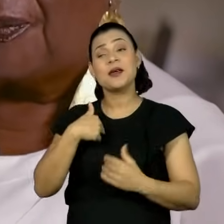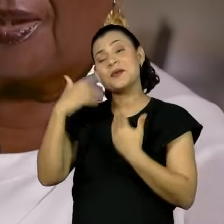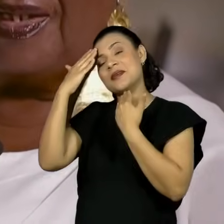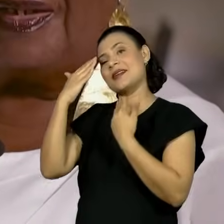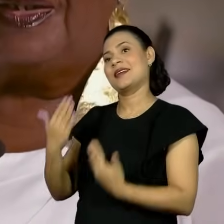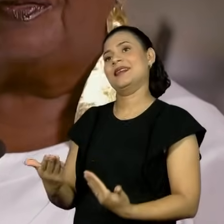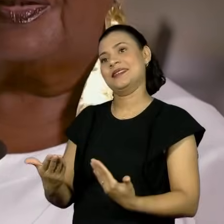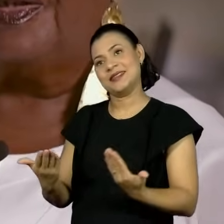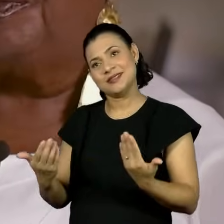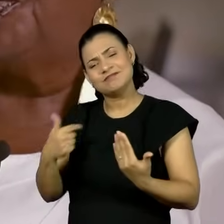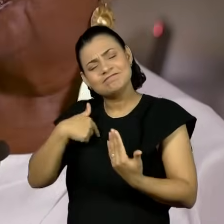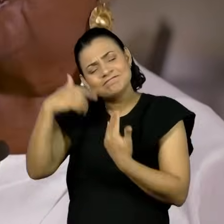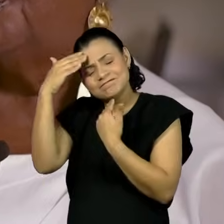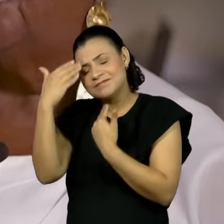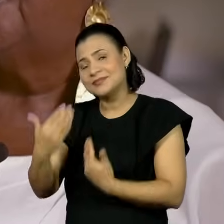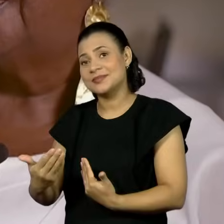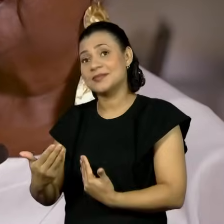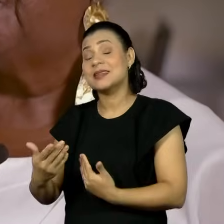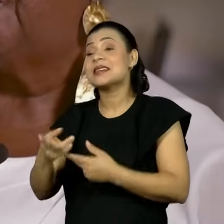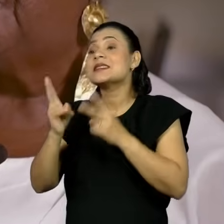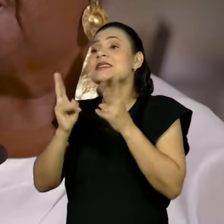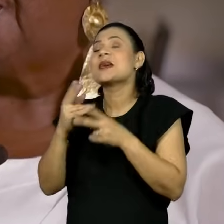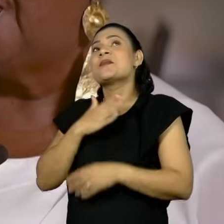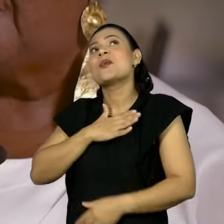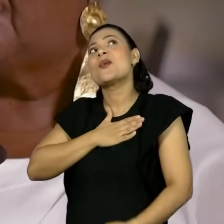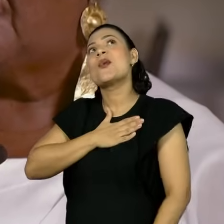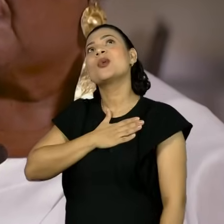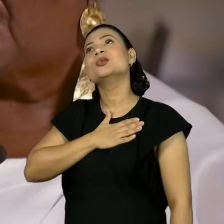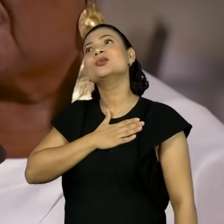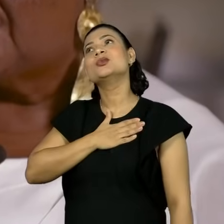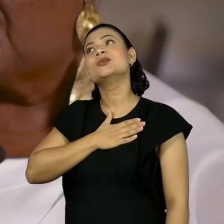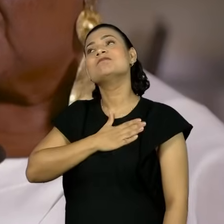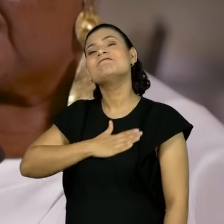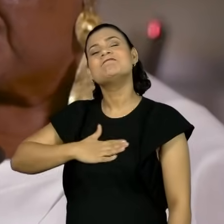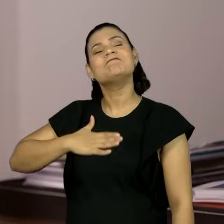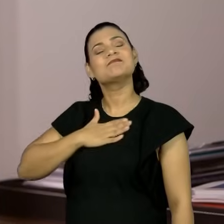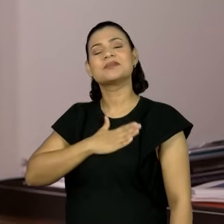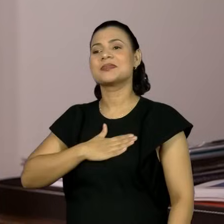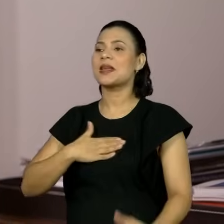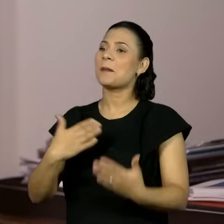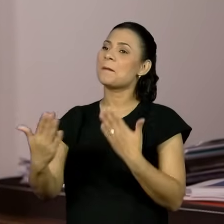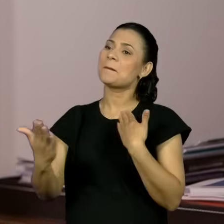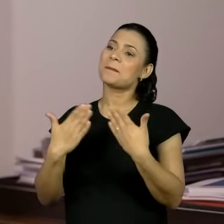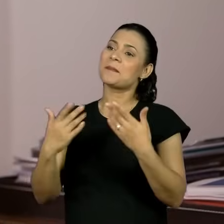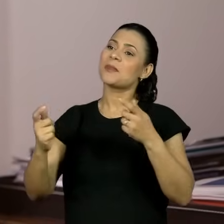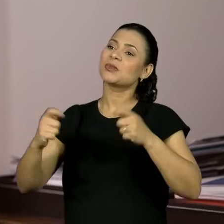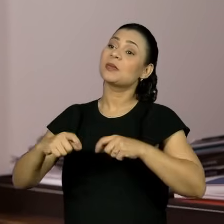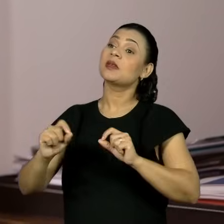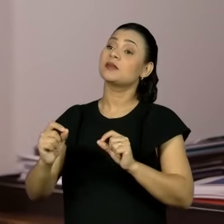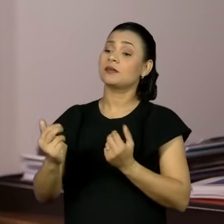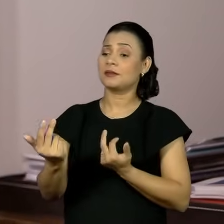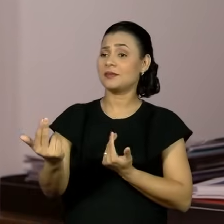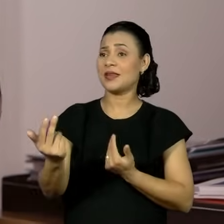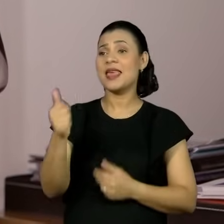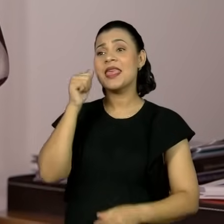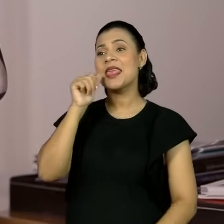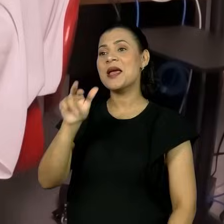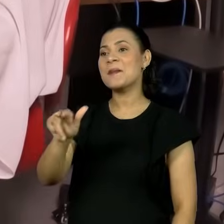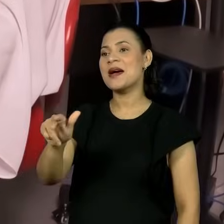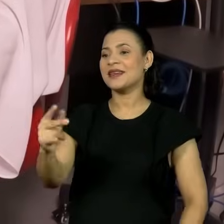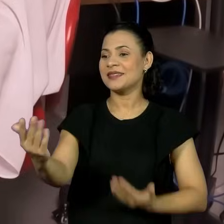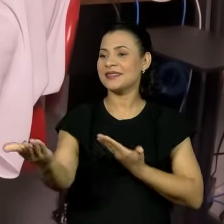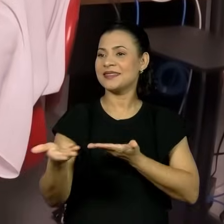agradeço. E eu sempre gosto dessa possibilidade de estar falando com irmãs, né? Como diz as